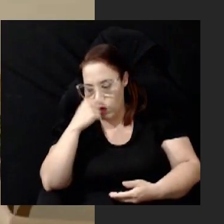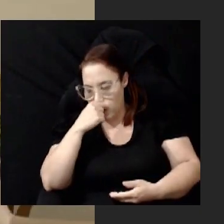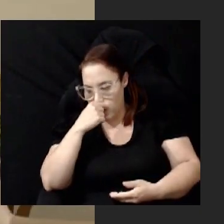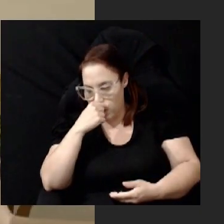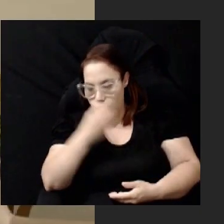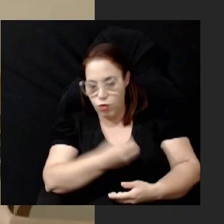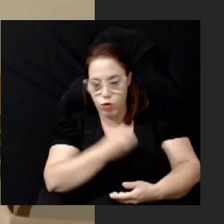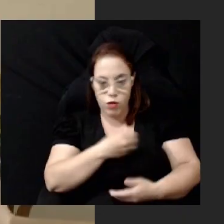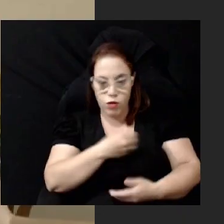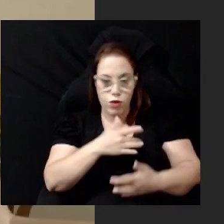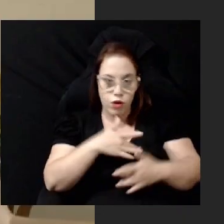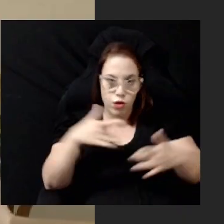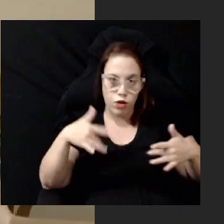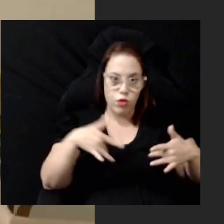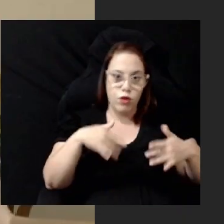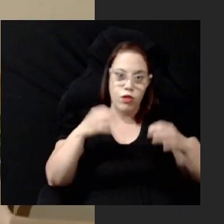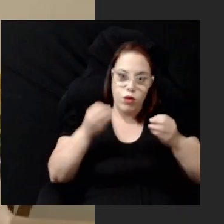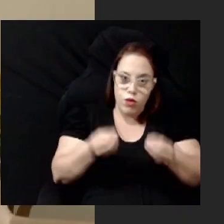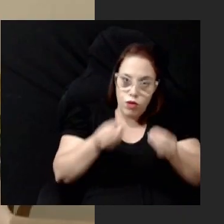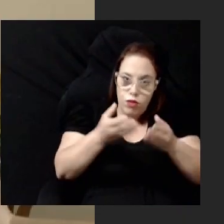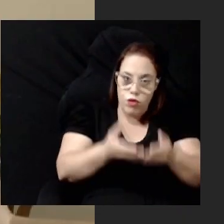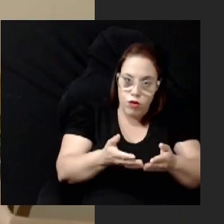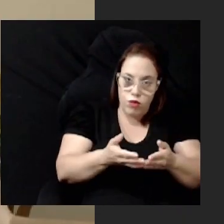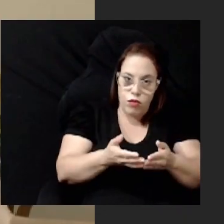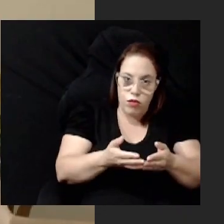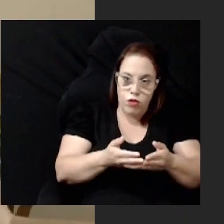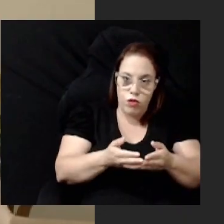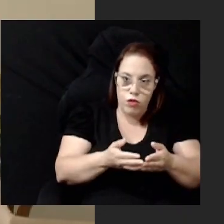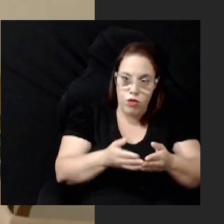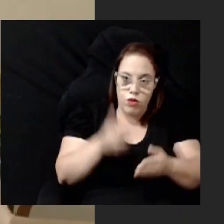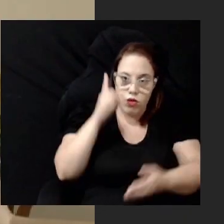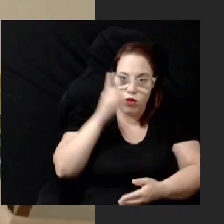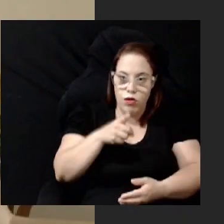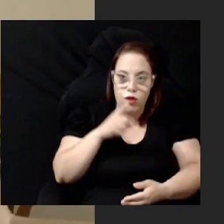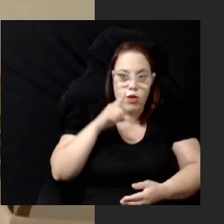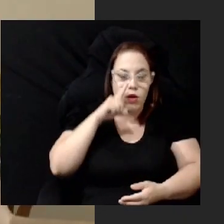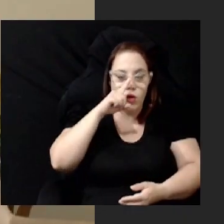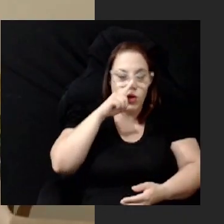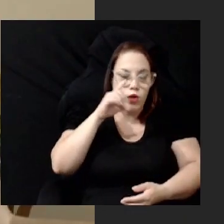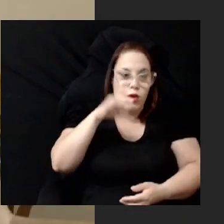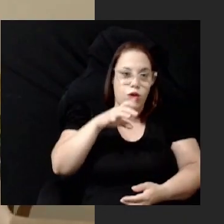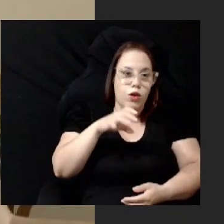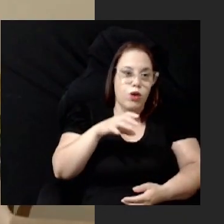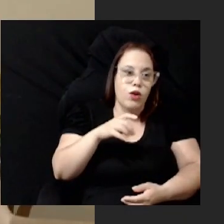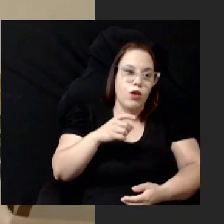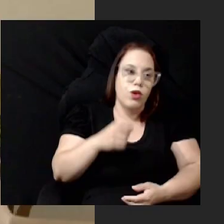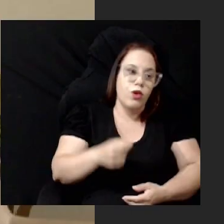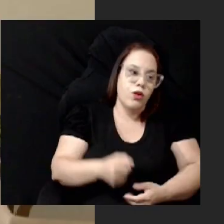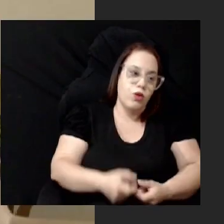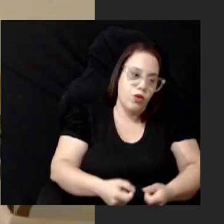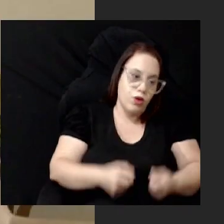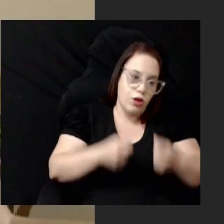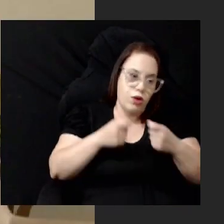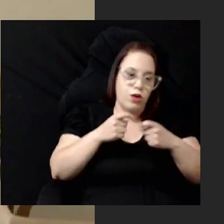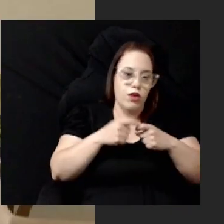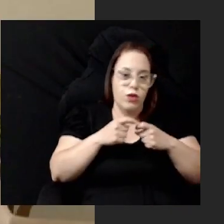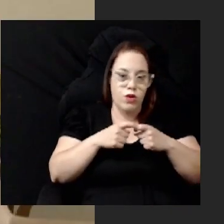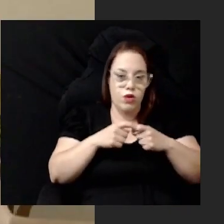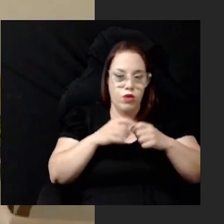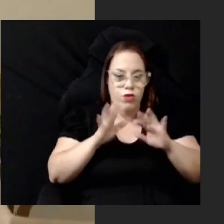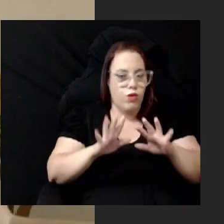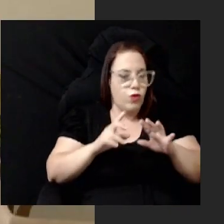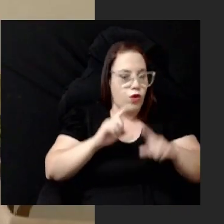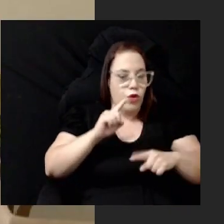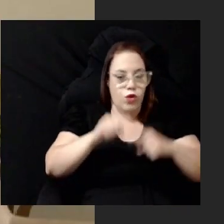uma vida saudável, sem dúvida nenhuma, ela vai interferir e diminuir o risco não só do câncer ósseo, mas de todos os